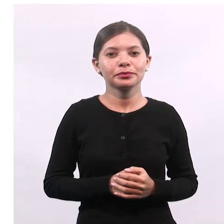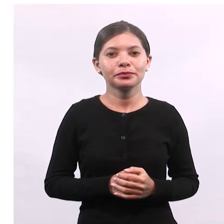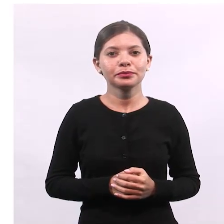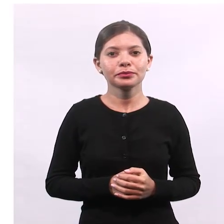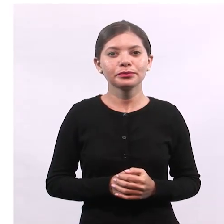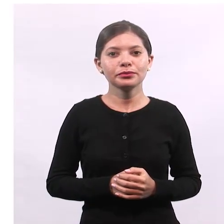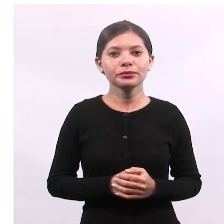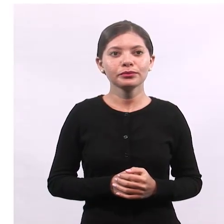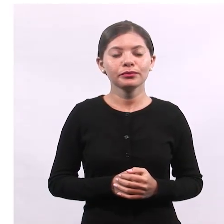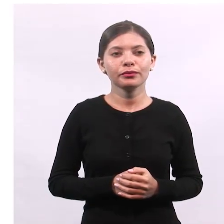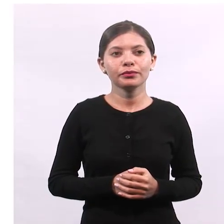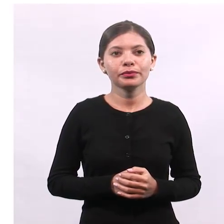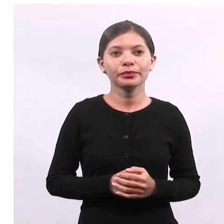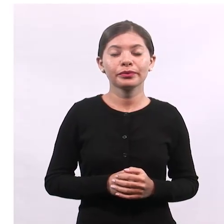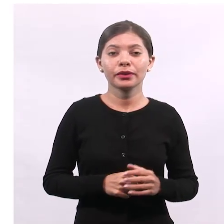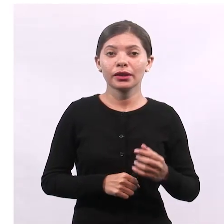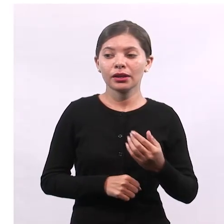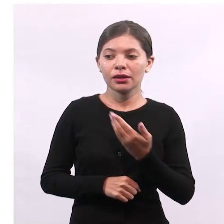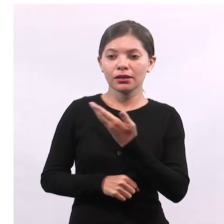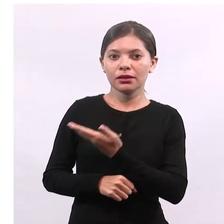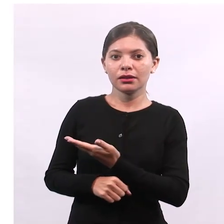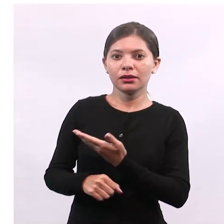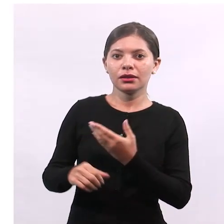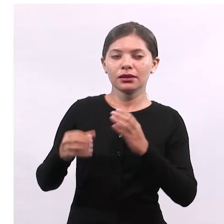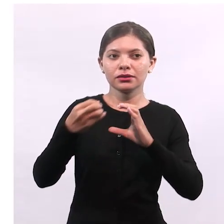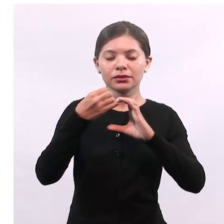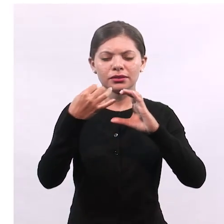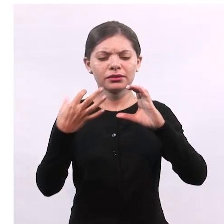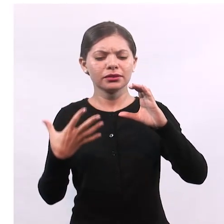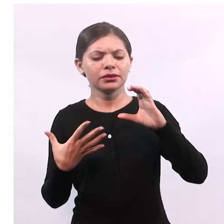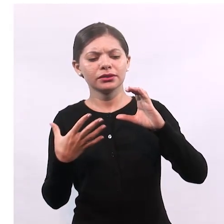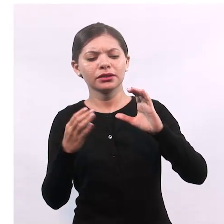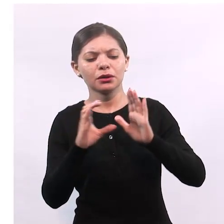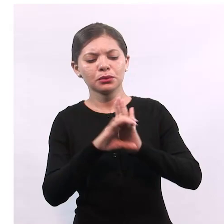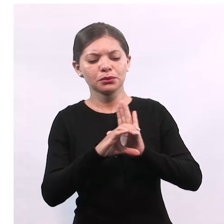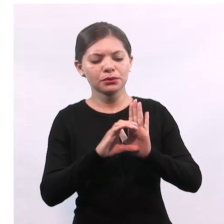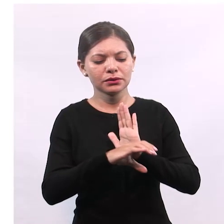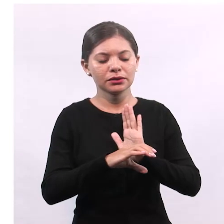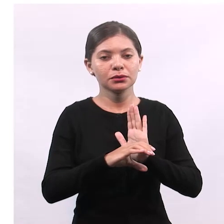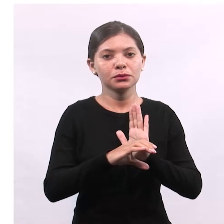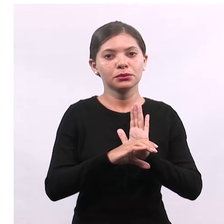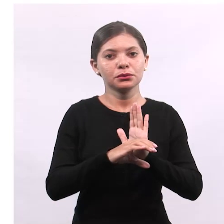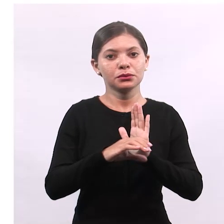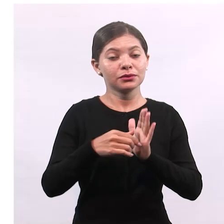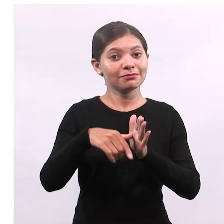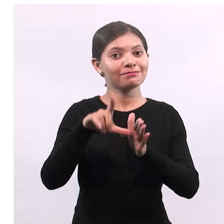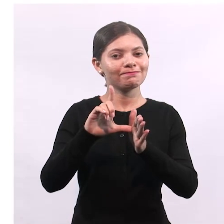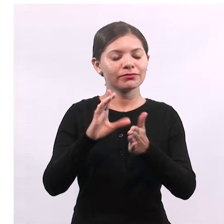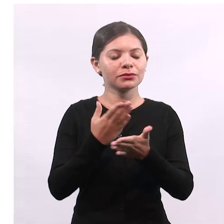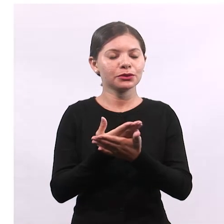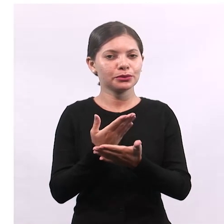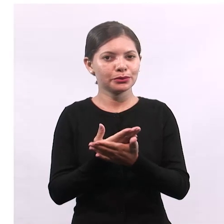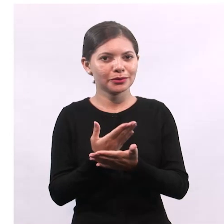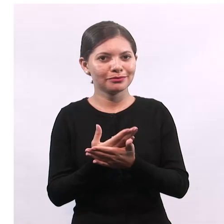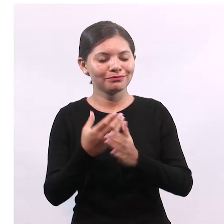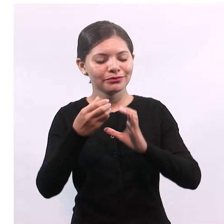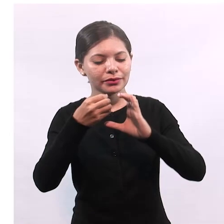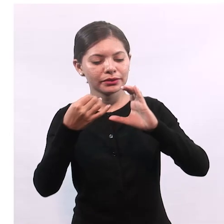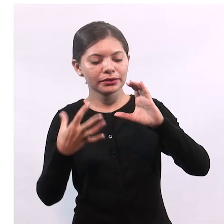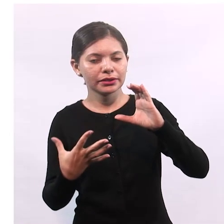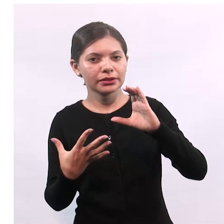e as variáveis são as características isso são os conceitos estatísticos que a gente na aula anterior são característica